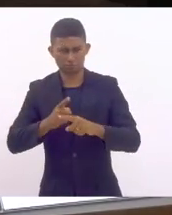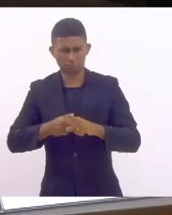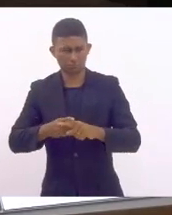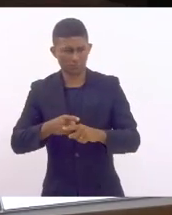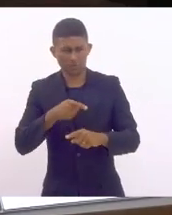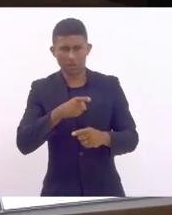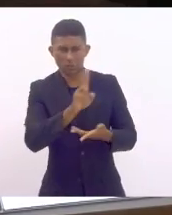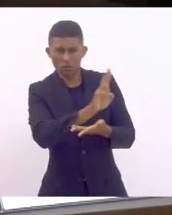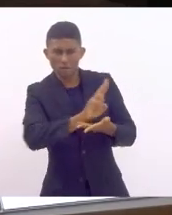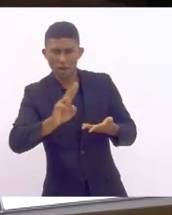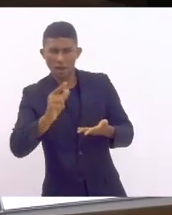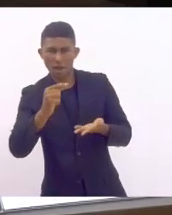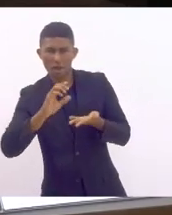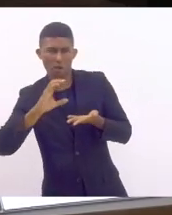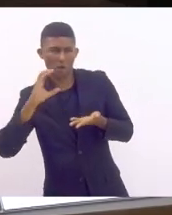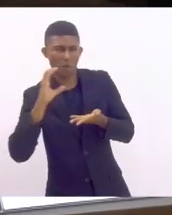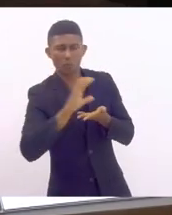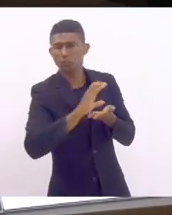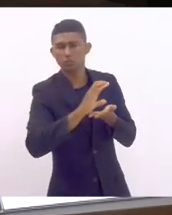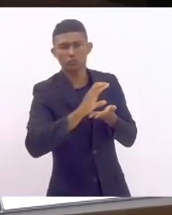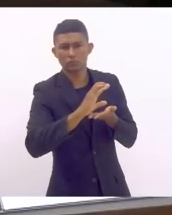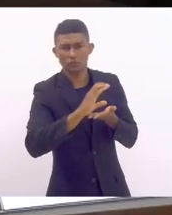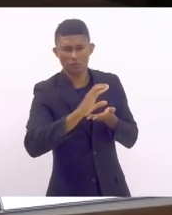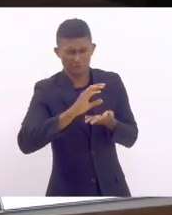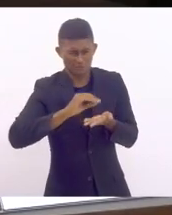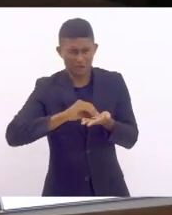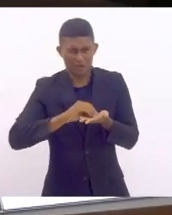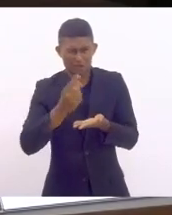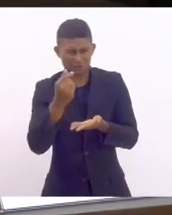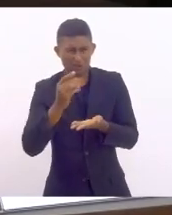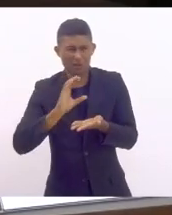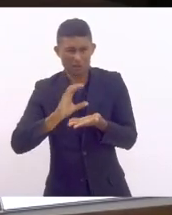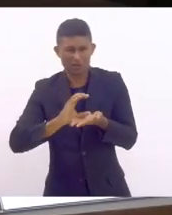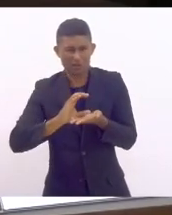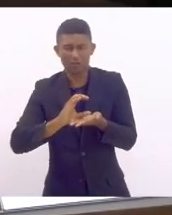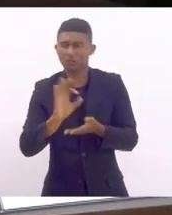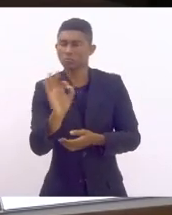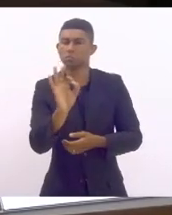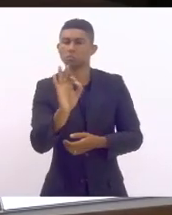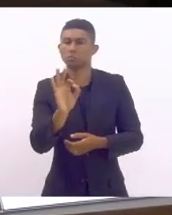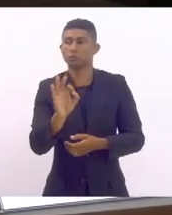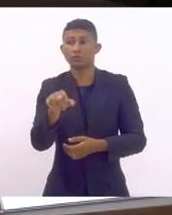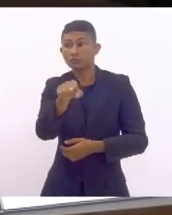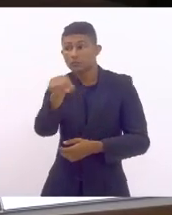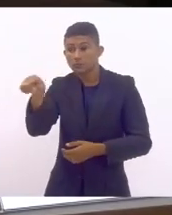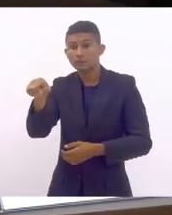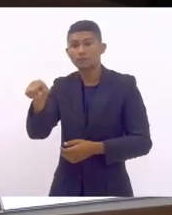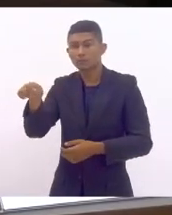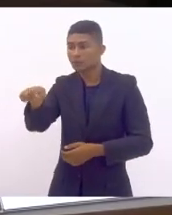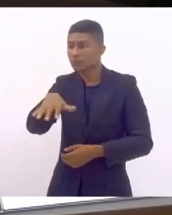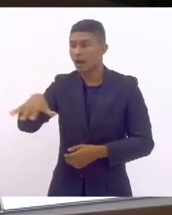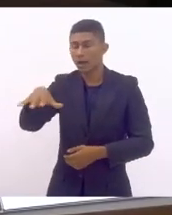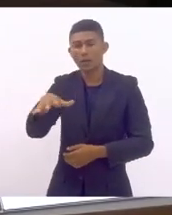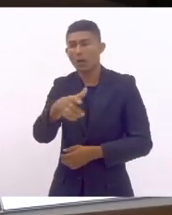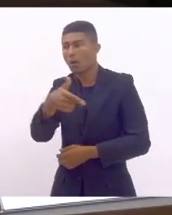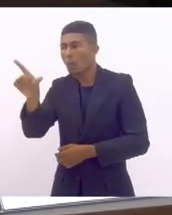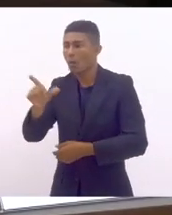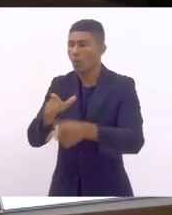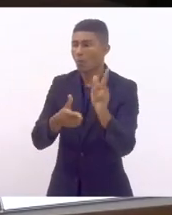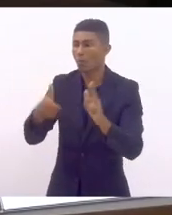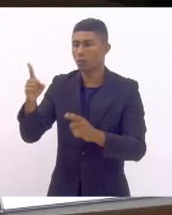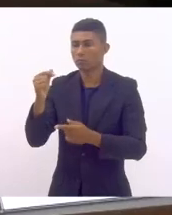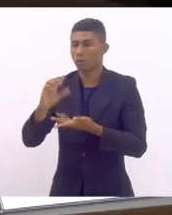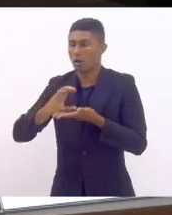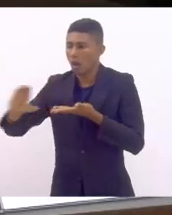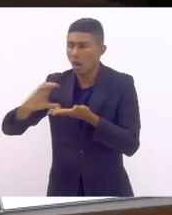corte nas universidades é para atender o teto de gastos EA repasse dos recursos para os setores do governo então é